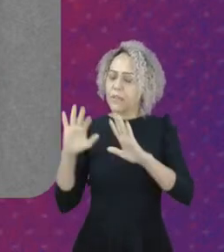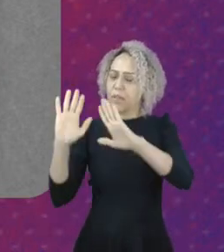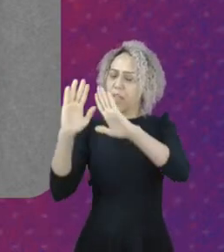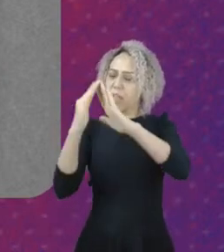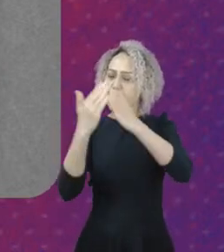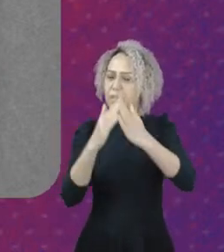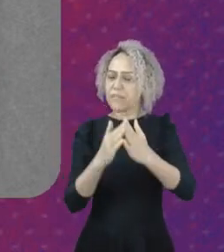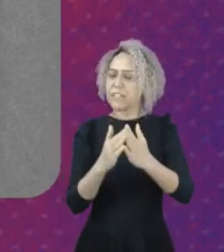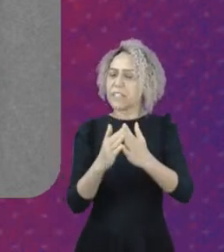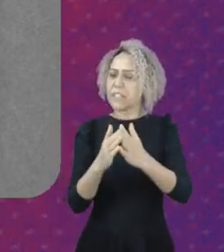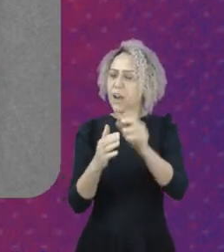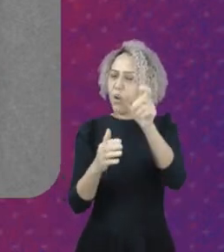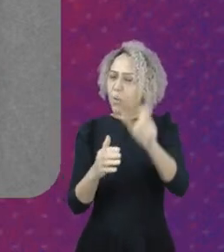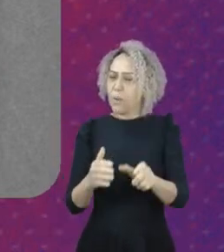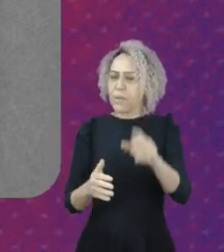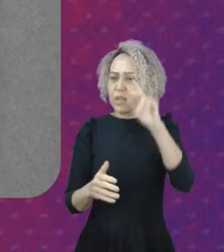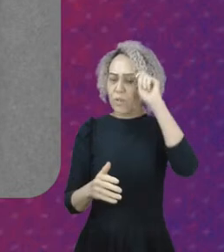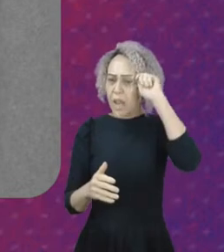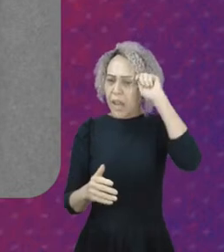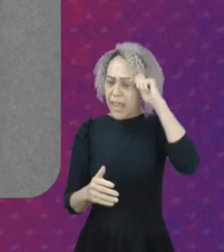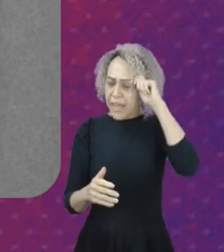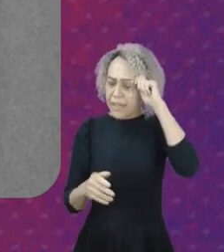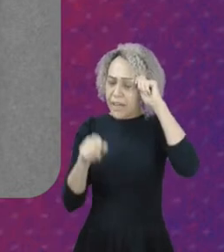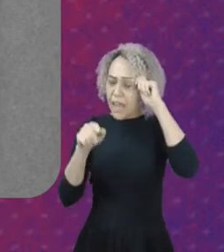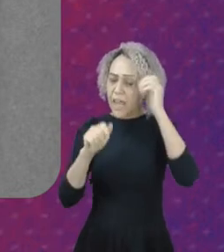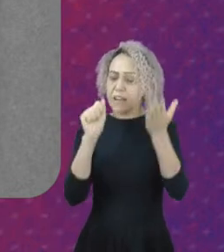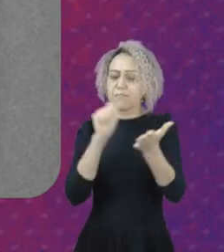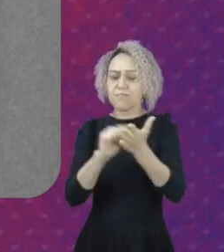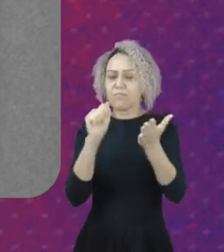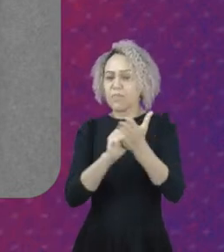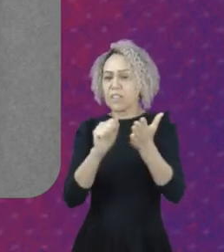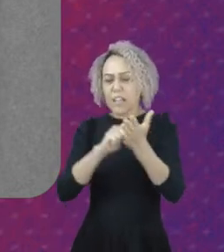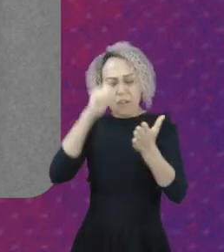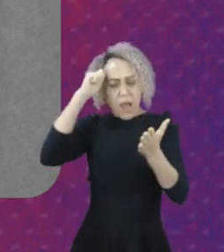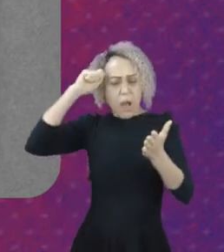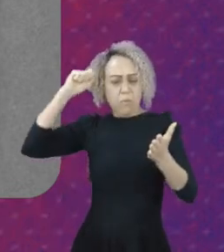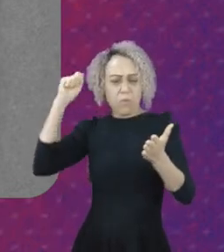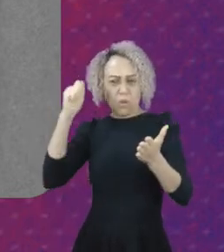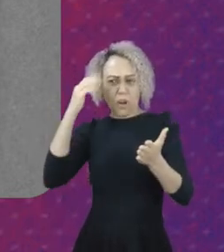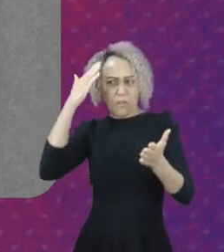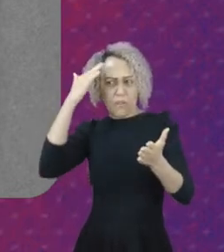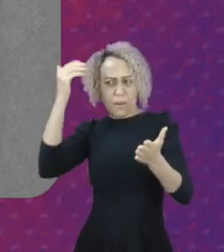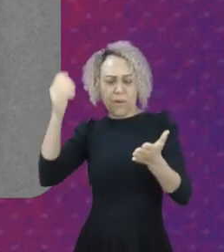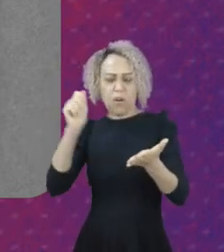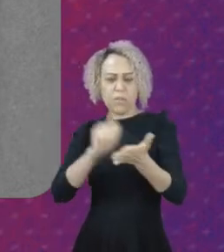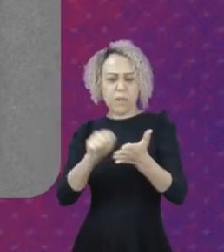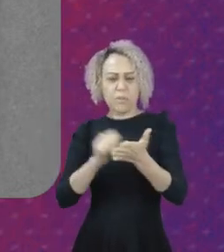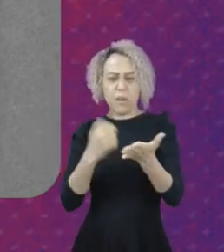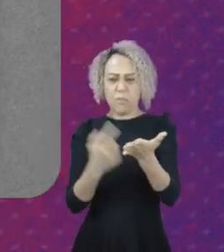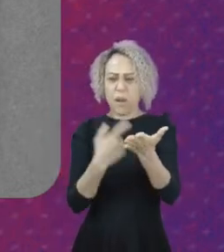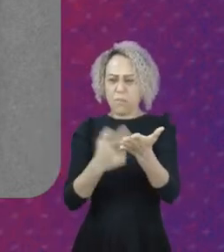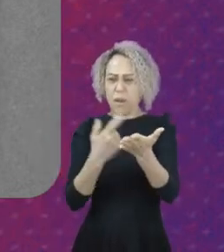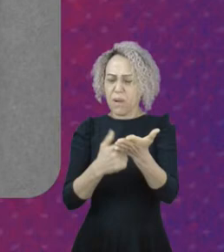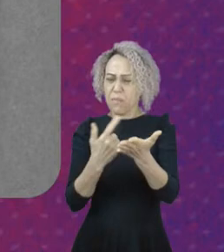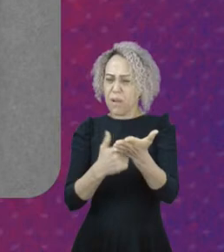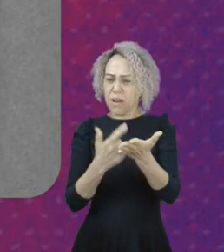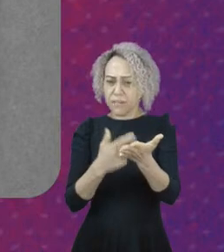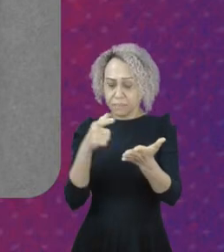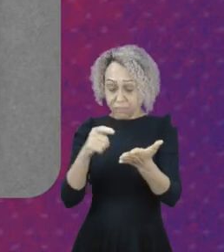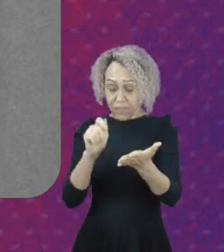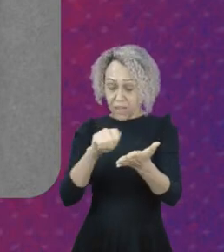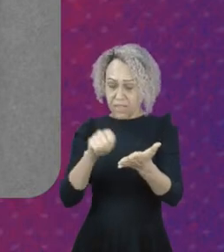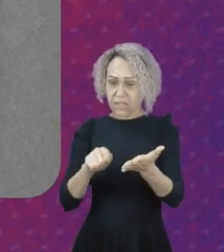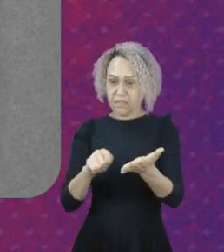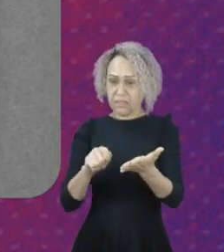vai falar justamente da dificuldade que é falar, mas da necessidade. E ela fala assim: a nossa